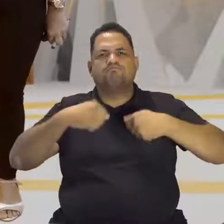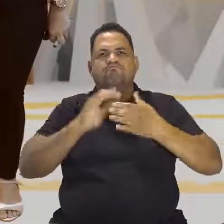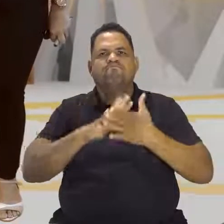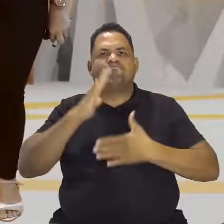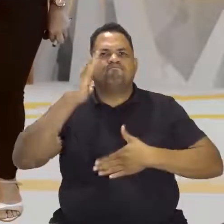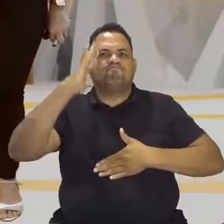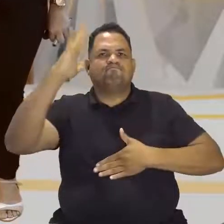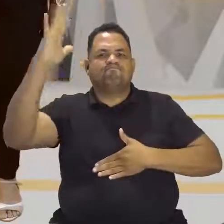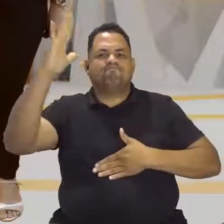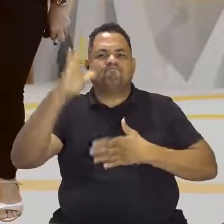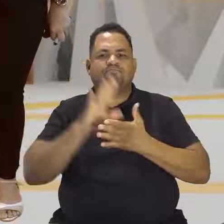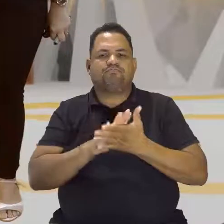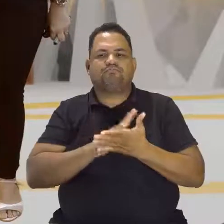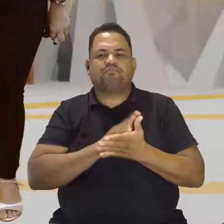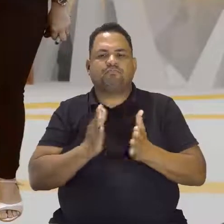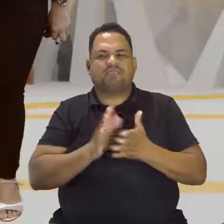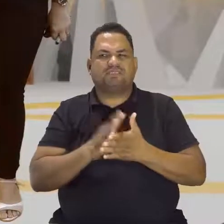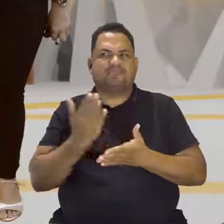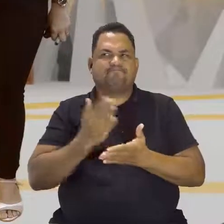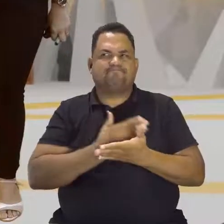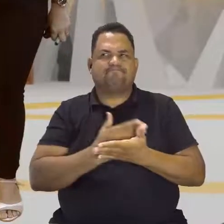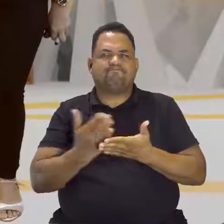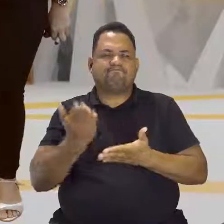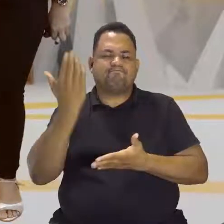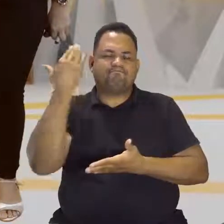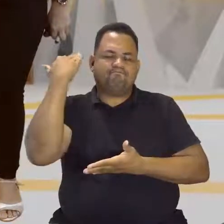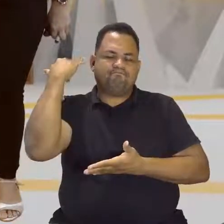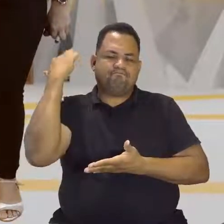da colonização aqui do nosso país, né?